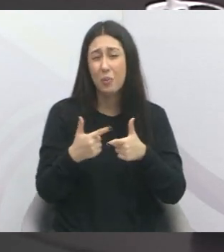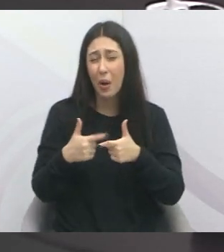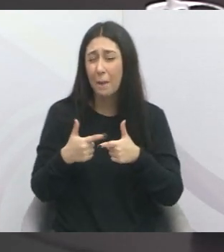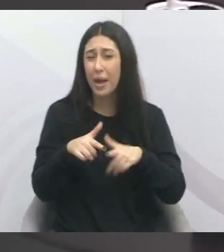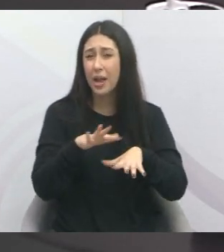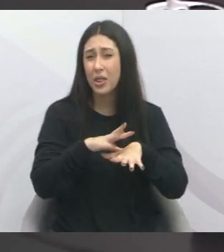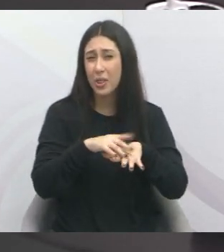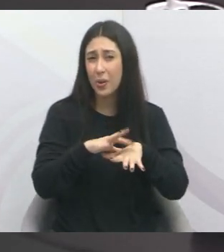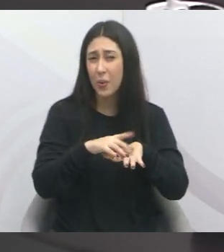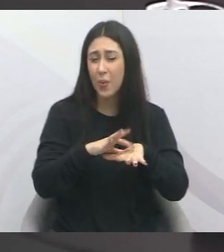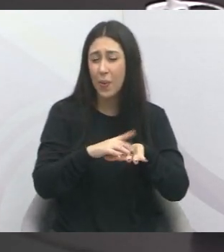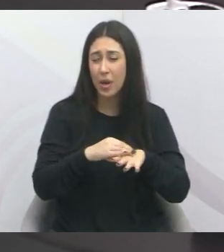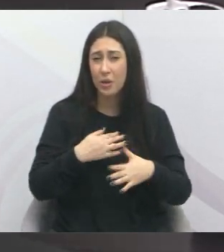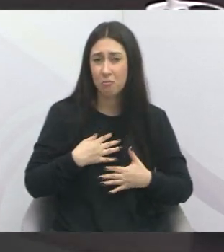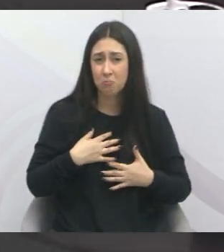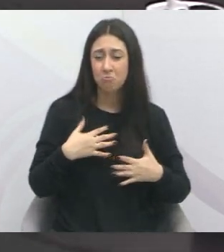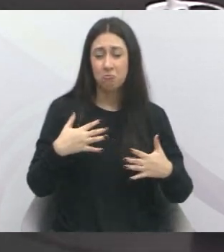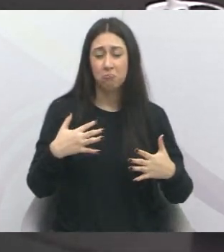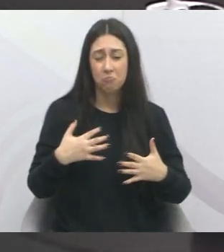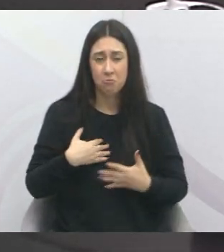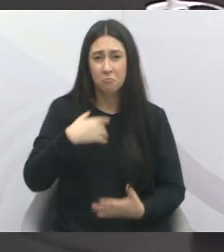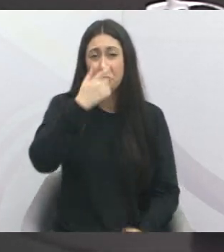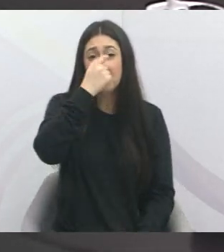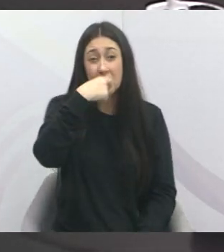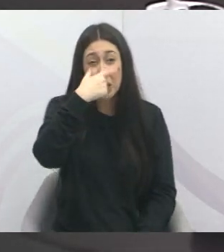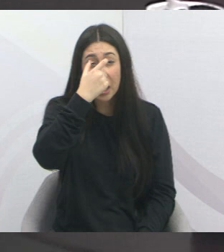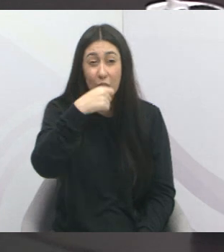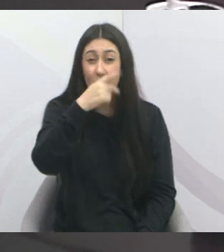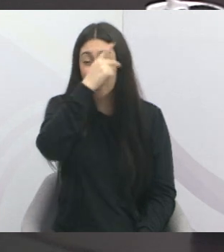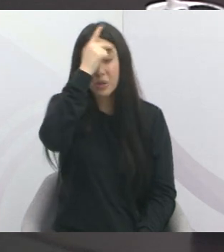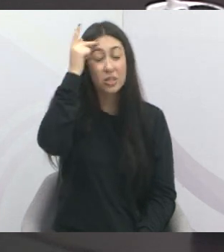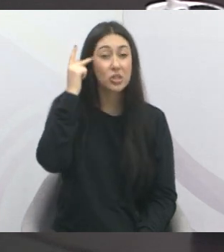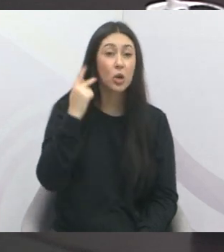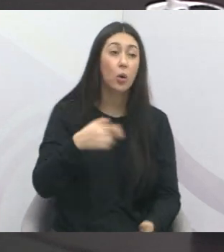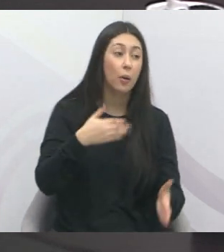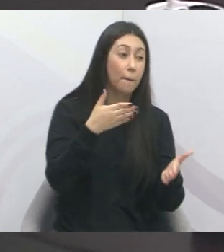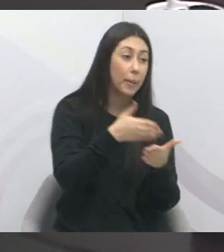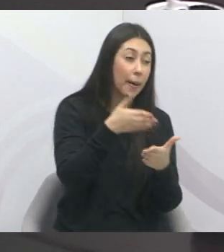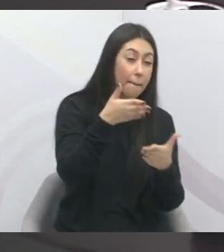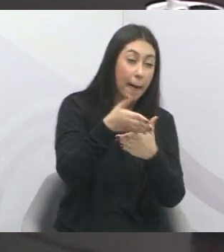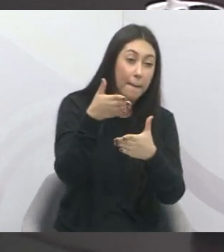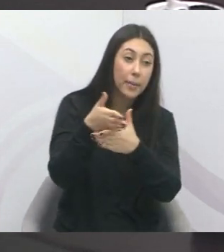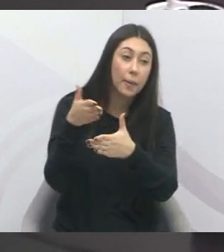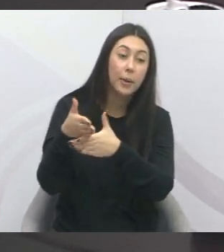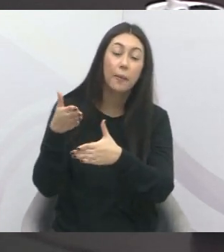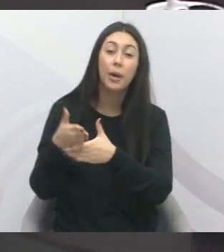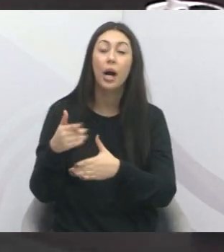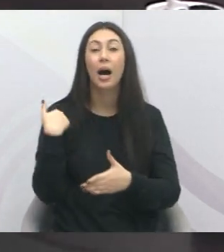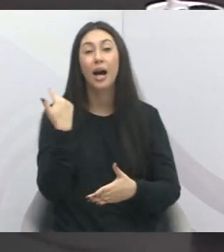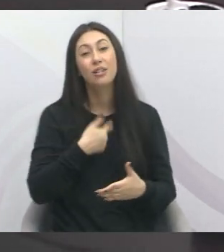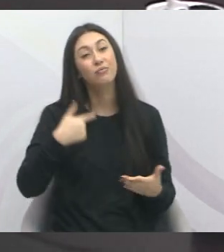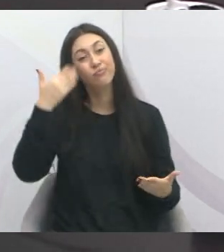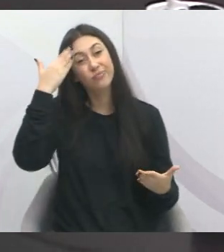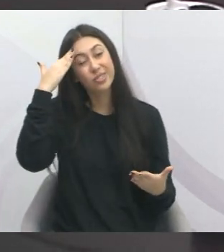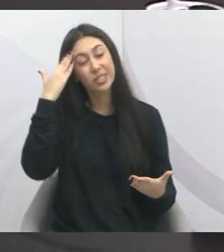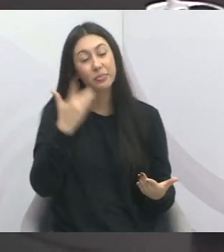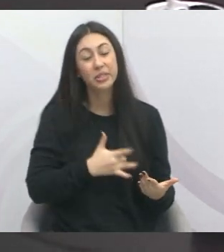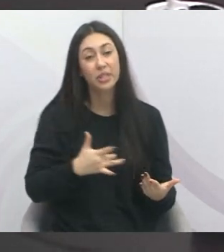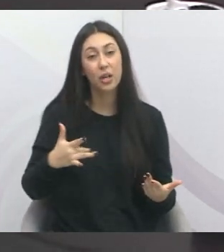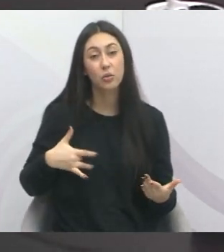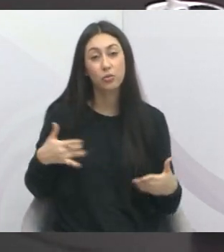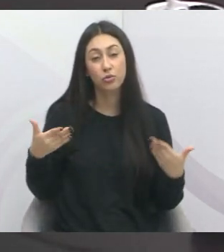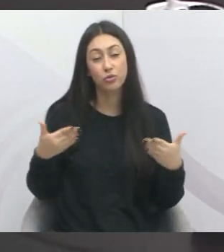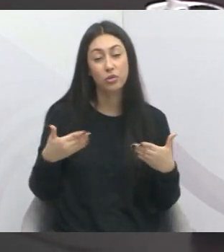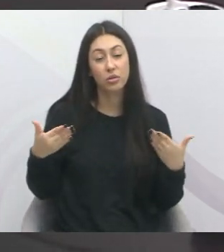certeza, as demandas aumentam, a população, o pessoal começa a procurar mais, né? E a gente sabe que a área da saúde